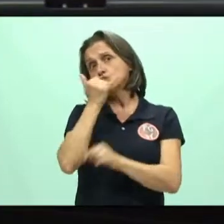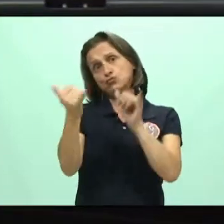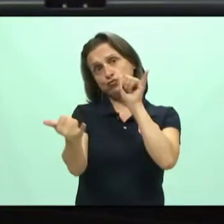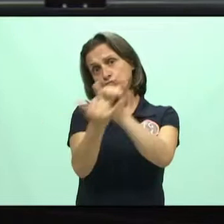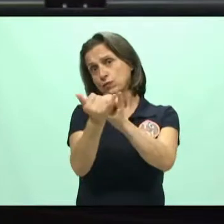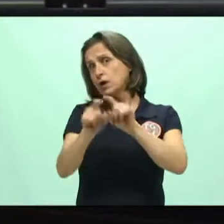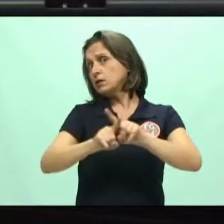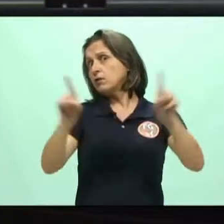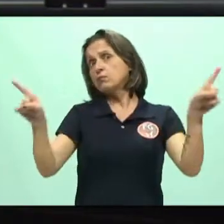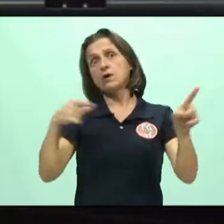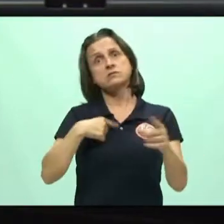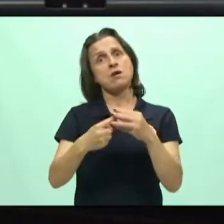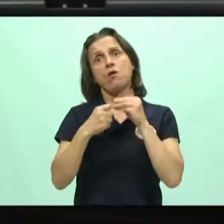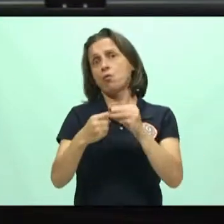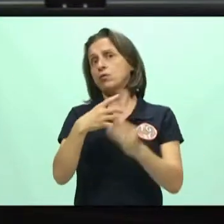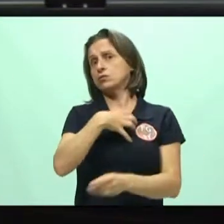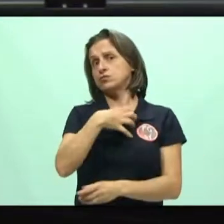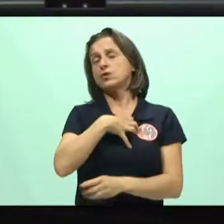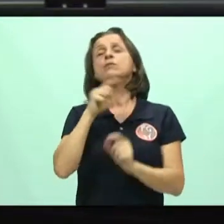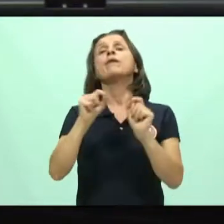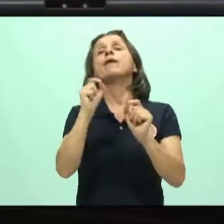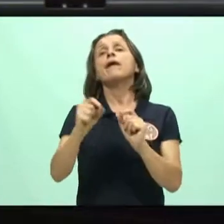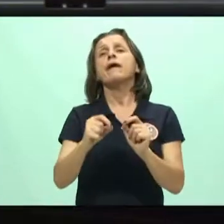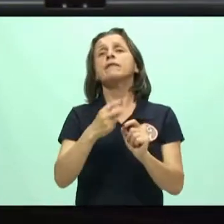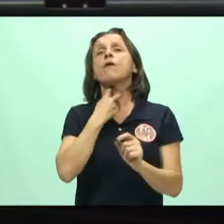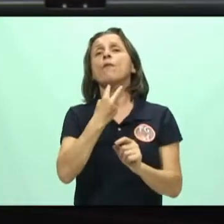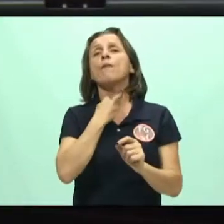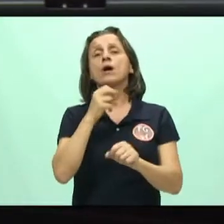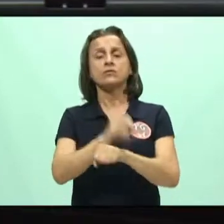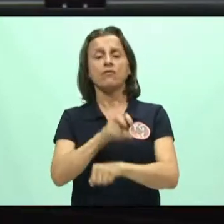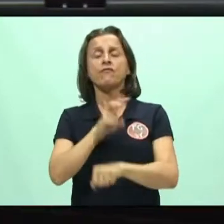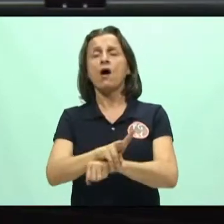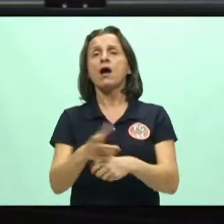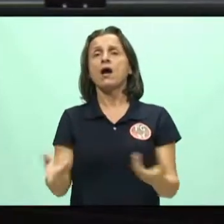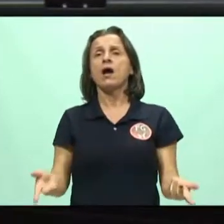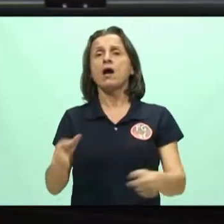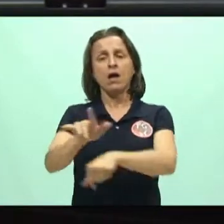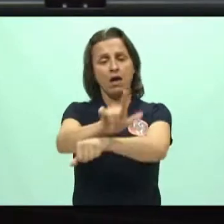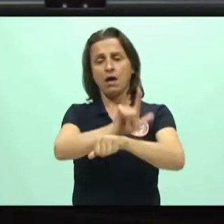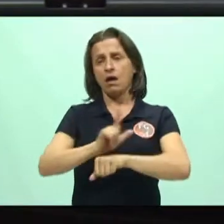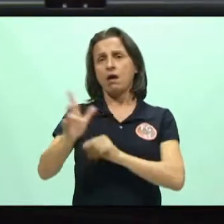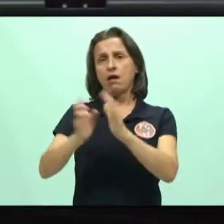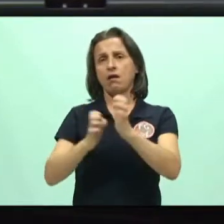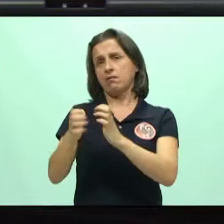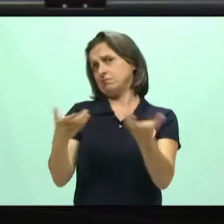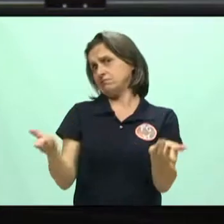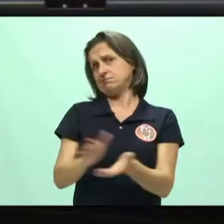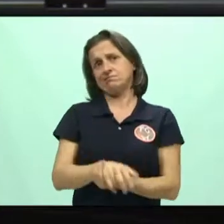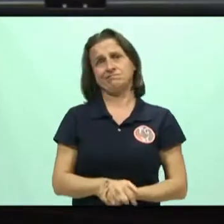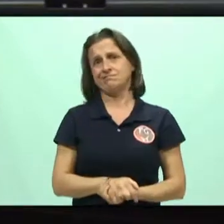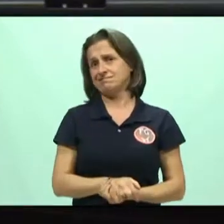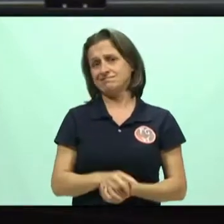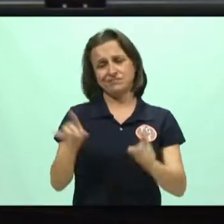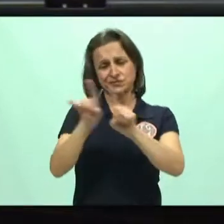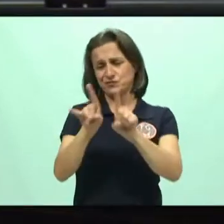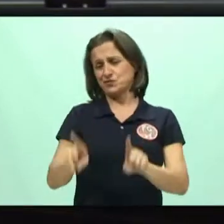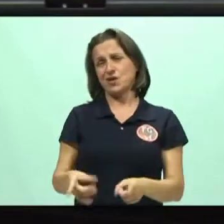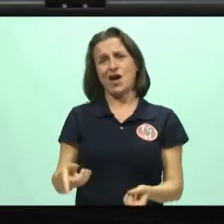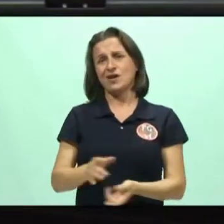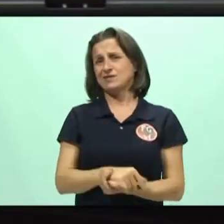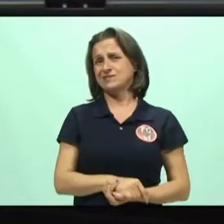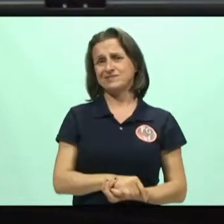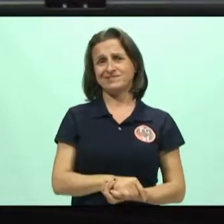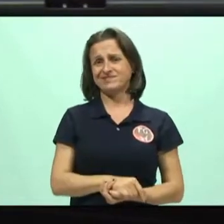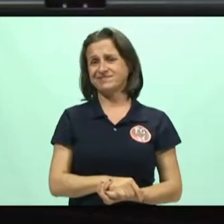porque quem tá ocupando as vagas de estacionamento é o próprio comerciante é o seu servidor por quê